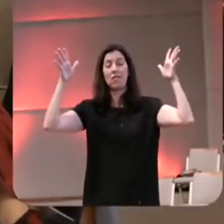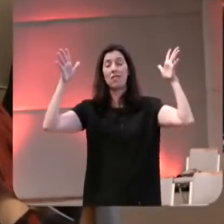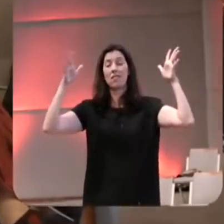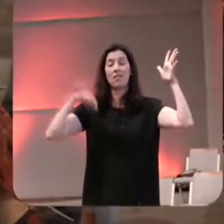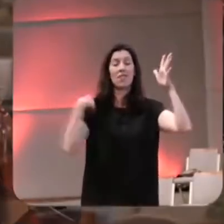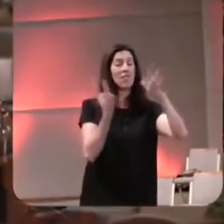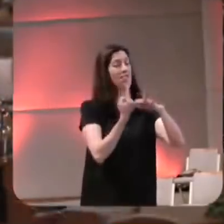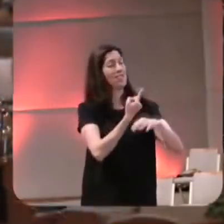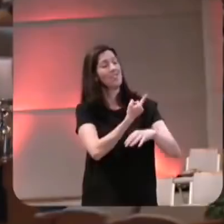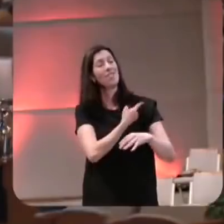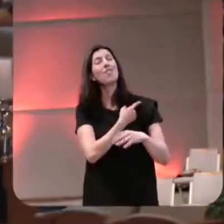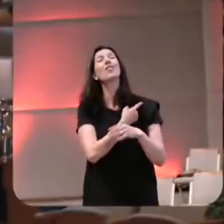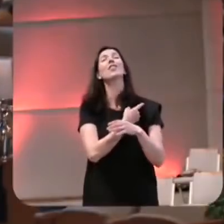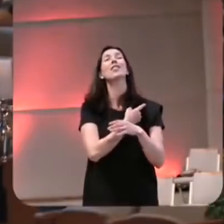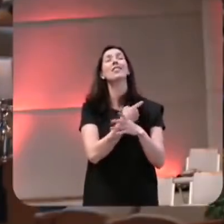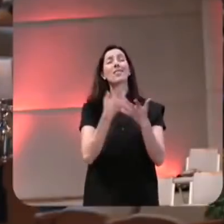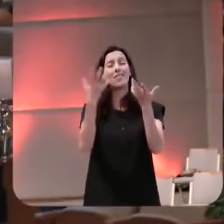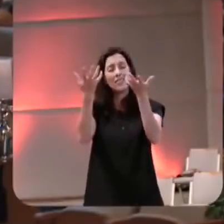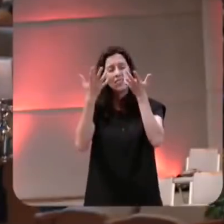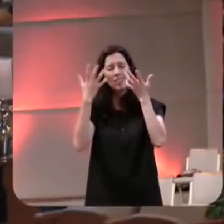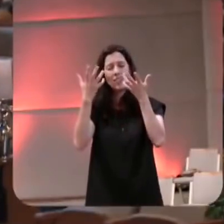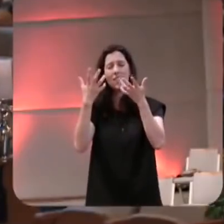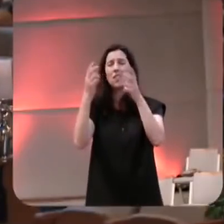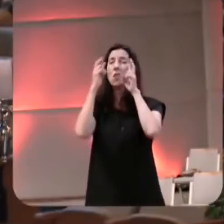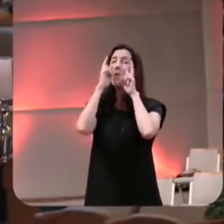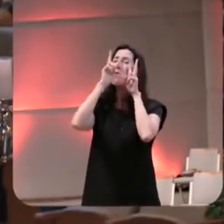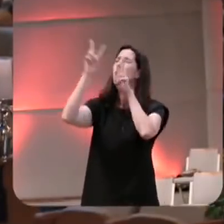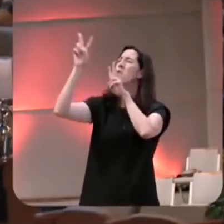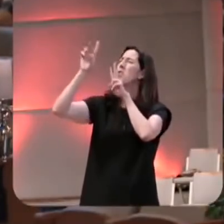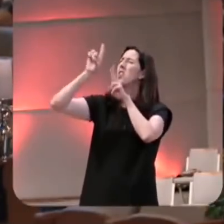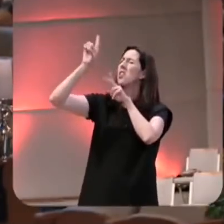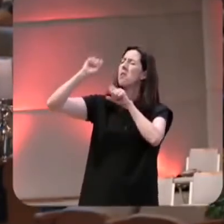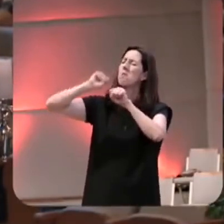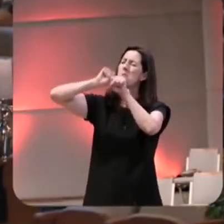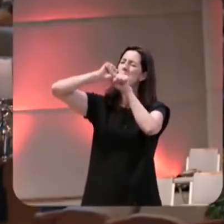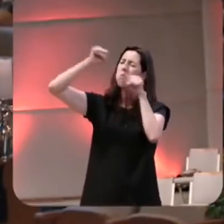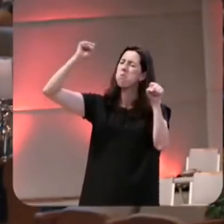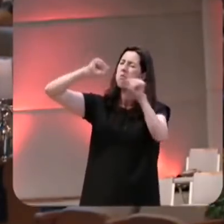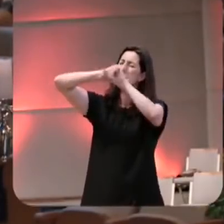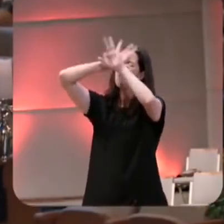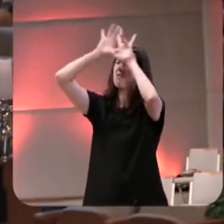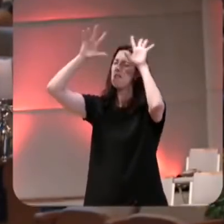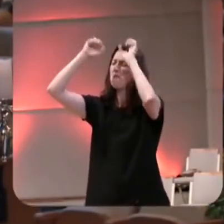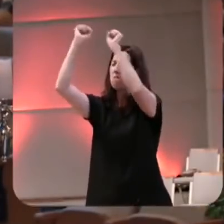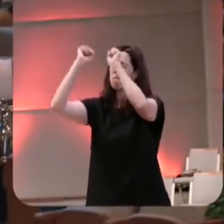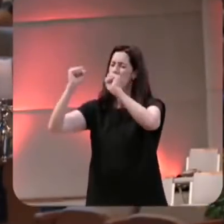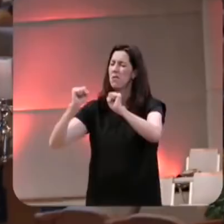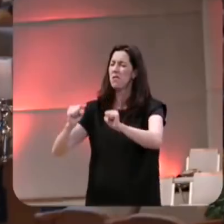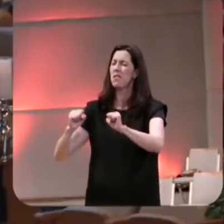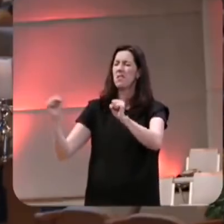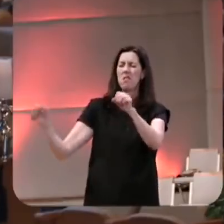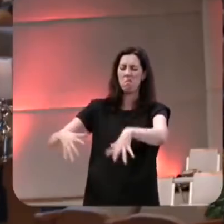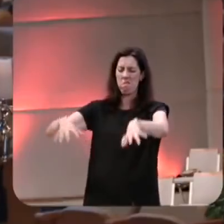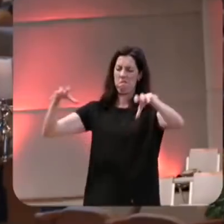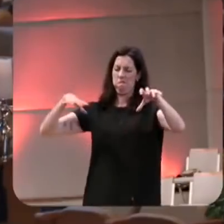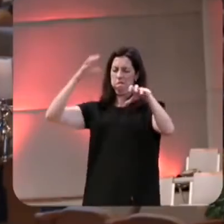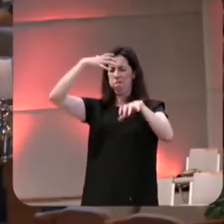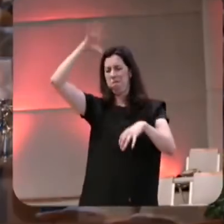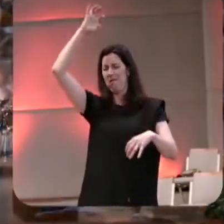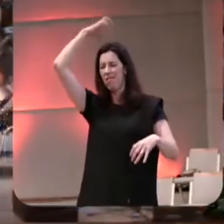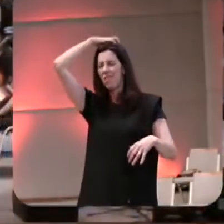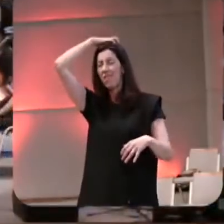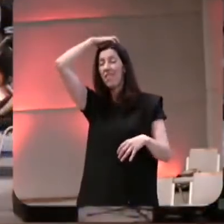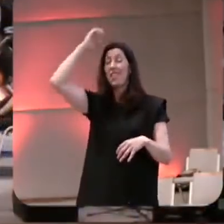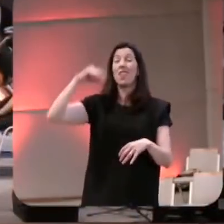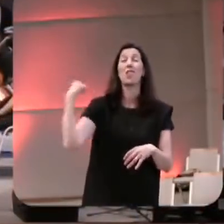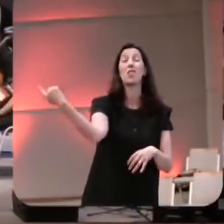abre os olhos, Senhor, abre, para que vejam a tua grandeza, a tua glória, o teu poder, a tua majestade,